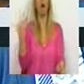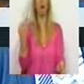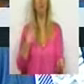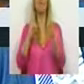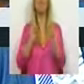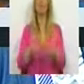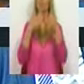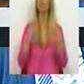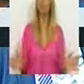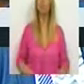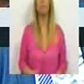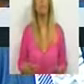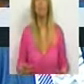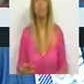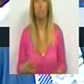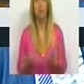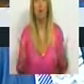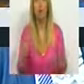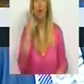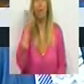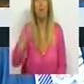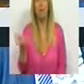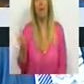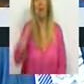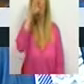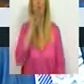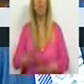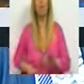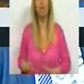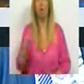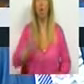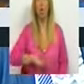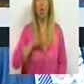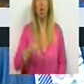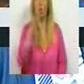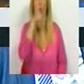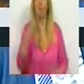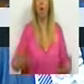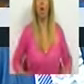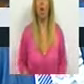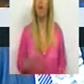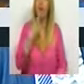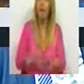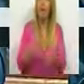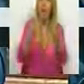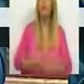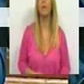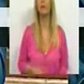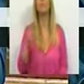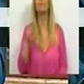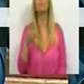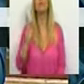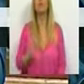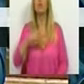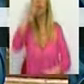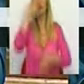que o Sr. Ministro conhece, vêm do anterior Governo. Não confiam neste Governo. É verdade, sabe que é verdade. Tal como já foi demonstrado aqui pelos